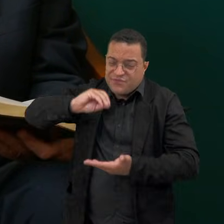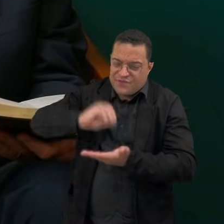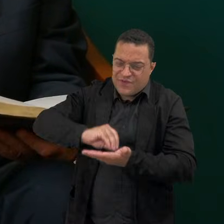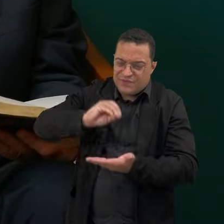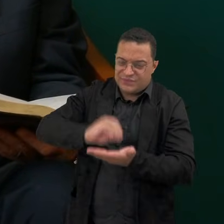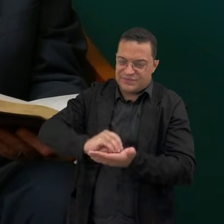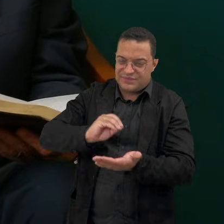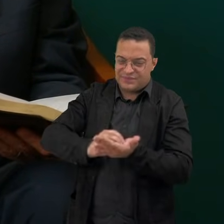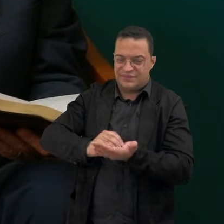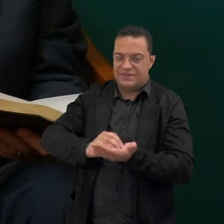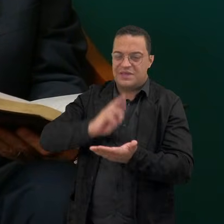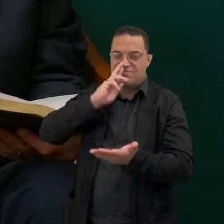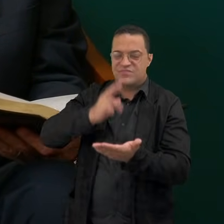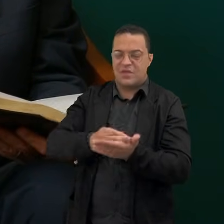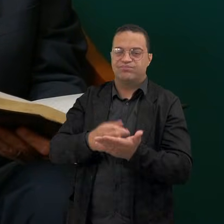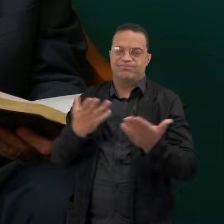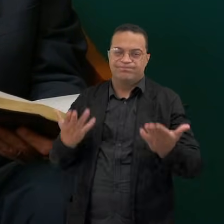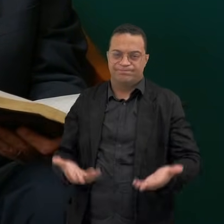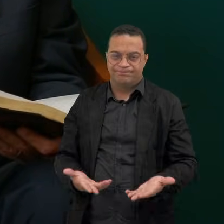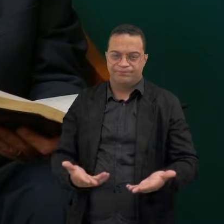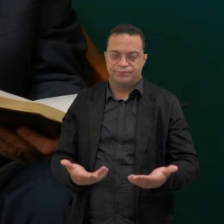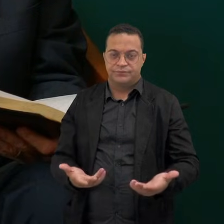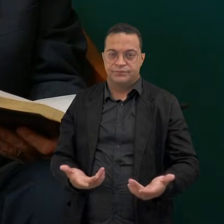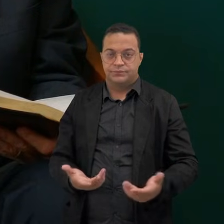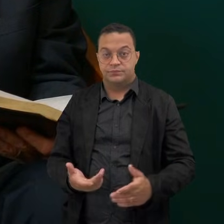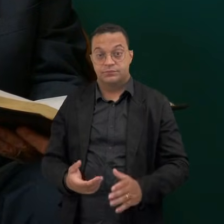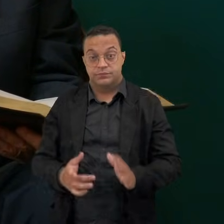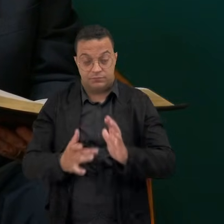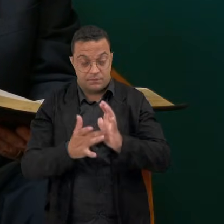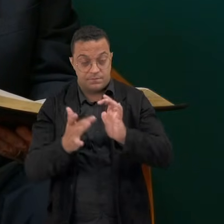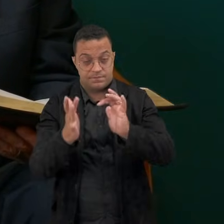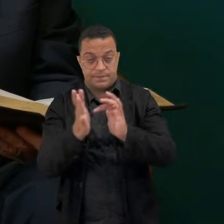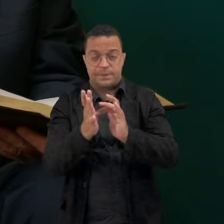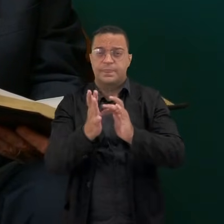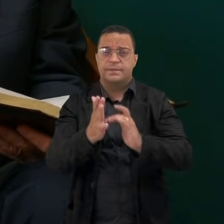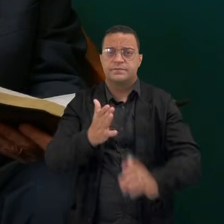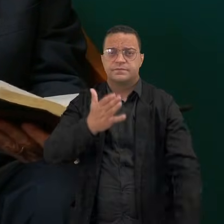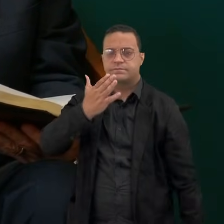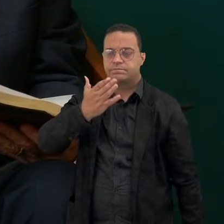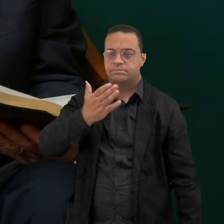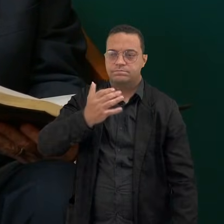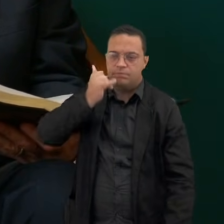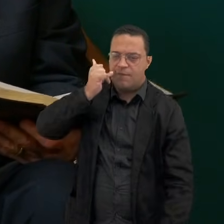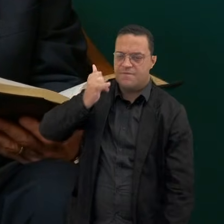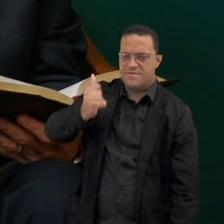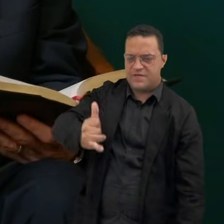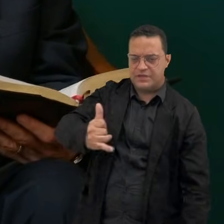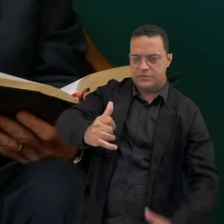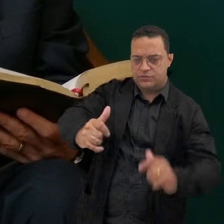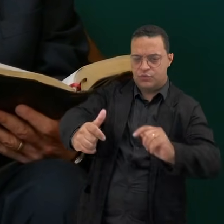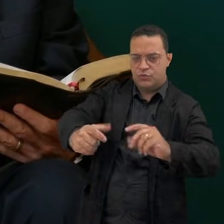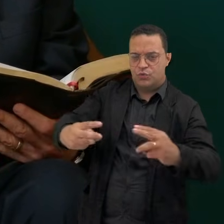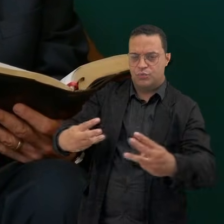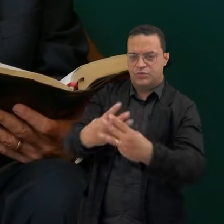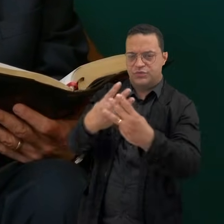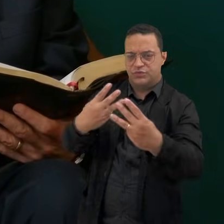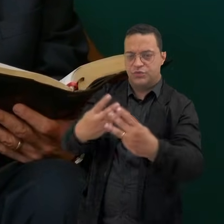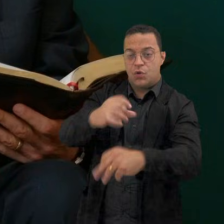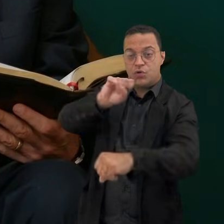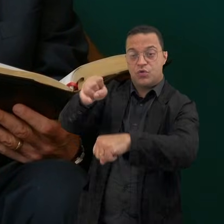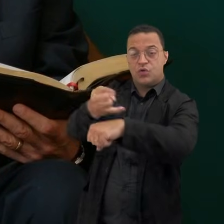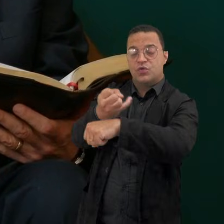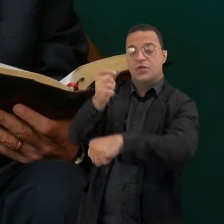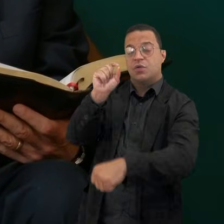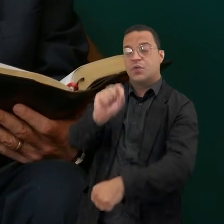texto, inclusive, que o Senhor Jesus ele fala sobre Jerusalém. Eu vou até ler o texto aqui. Ele